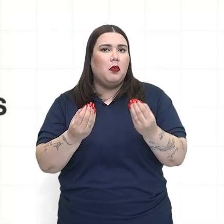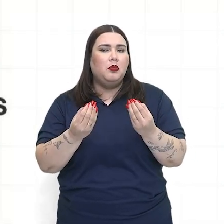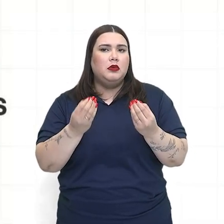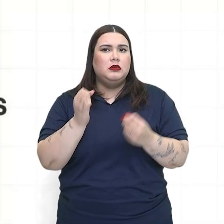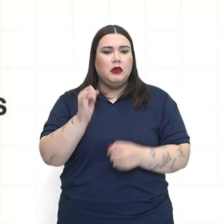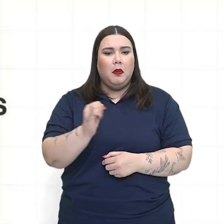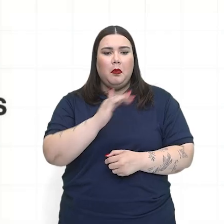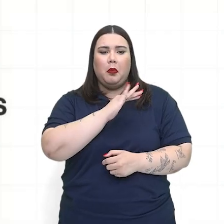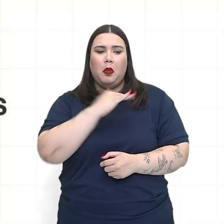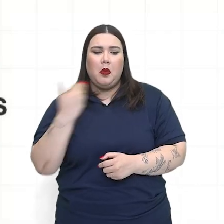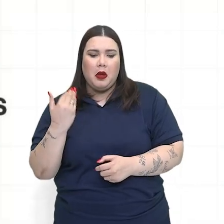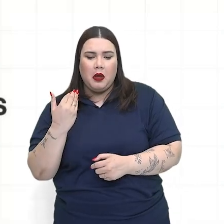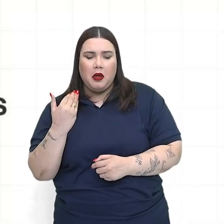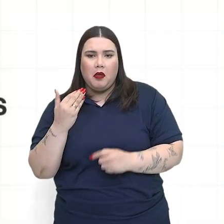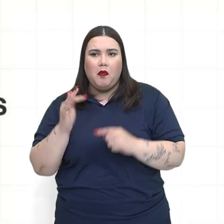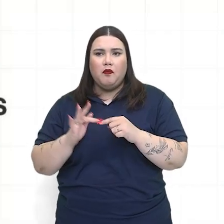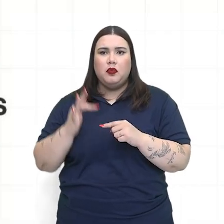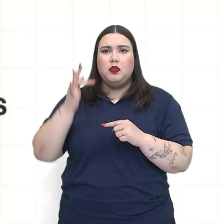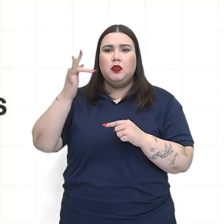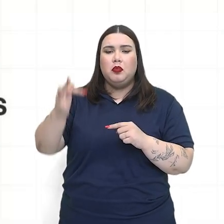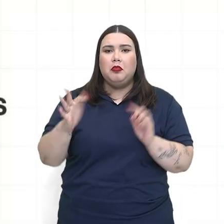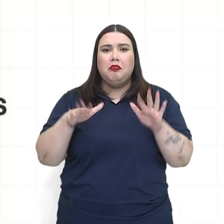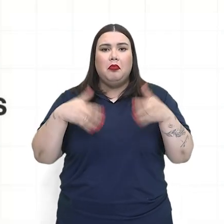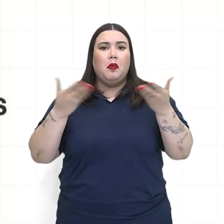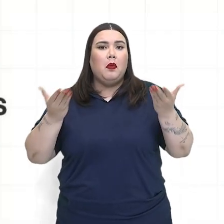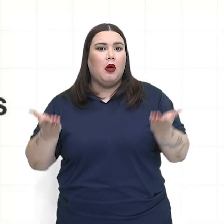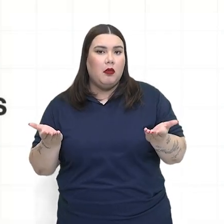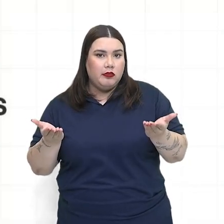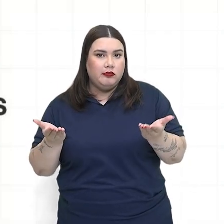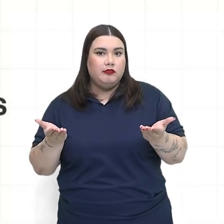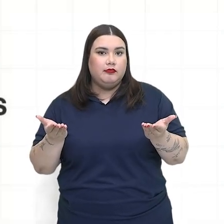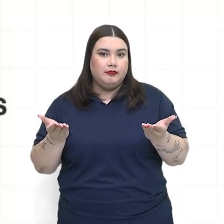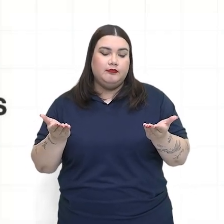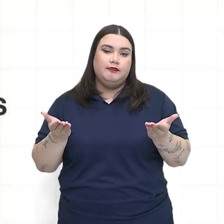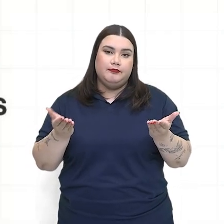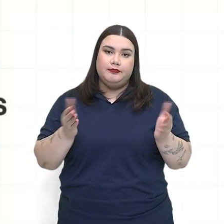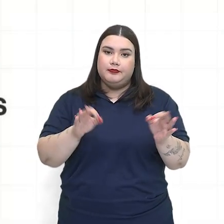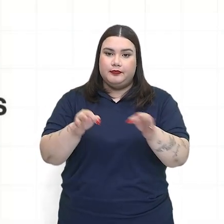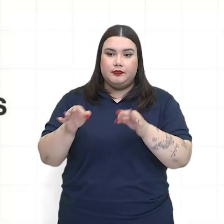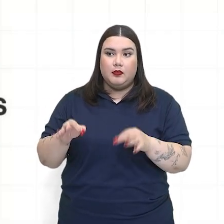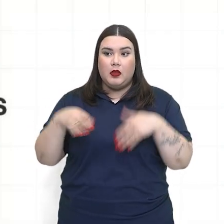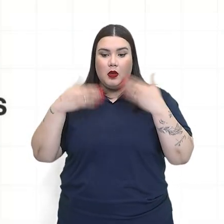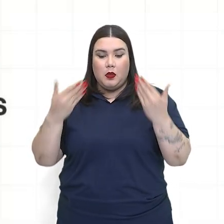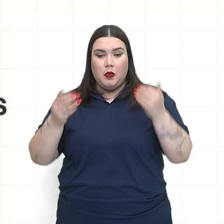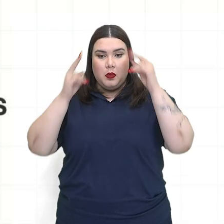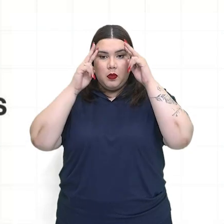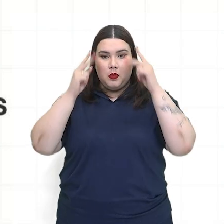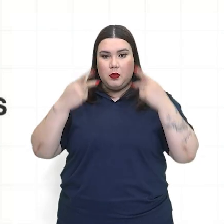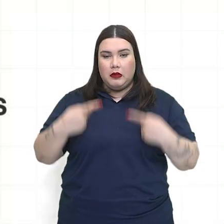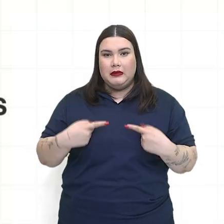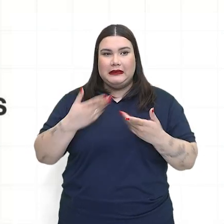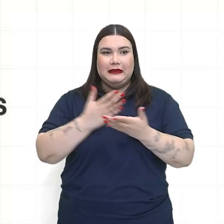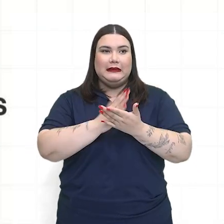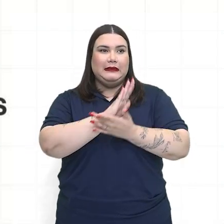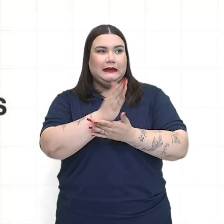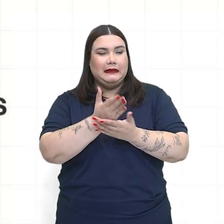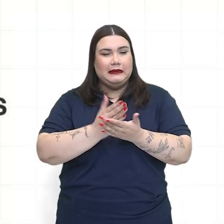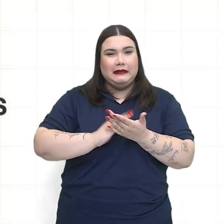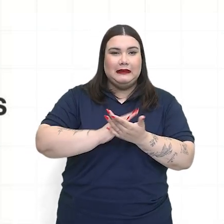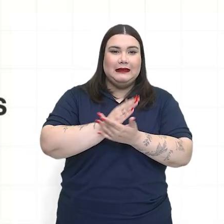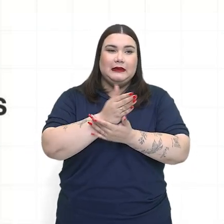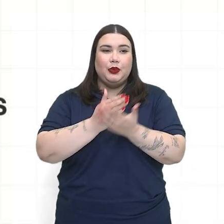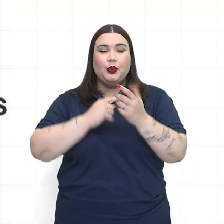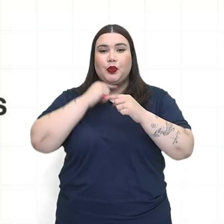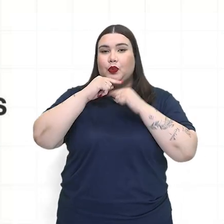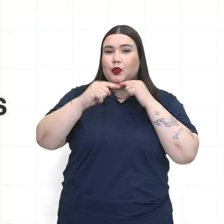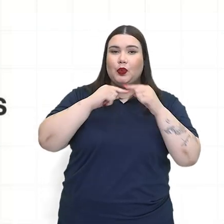ele vai depois dessa vida, que é a morte. E isso, o ser humano é incomodado desde os